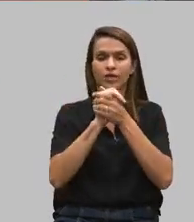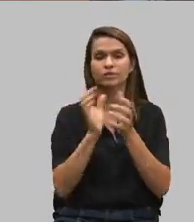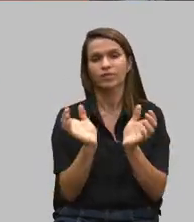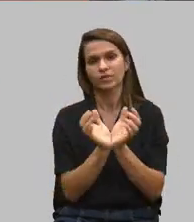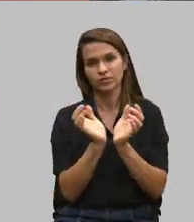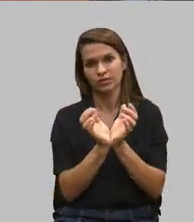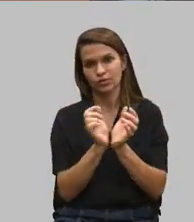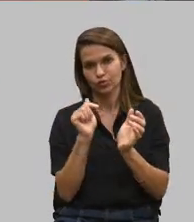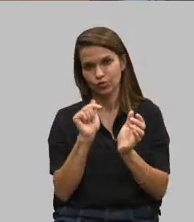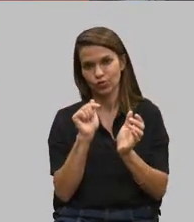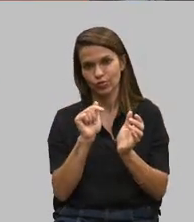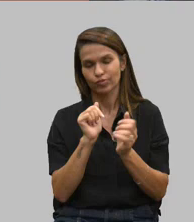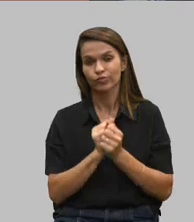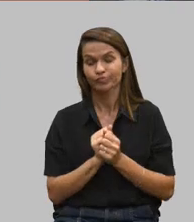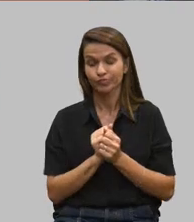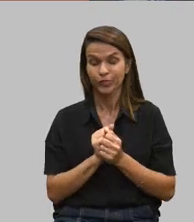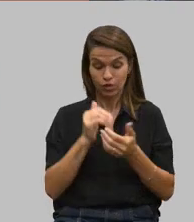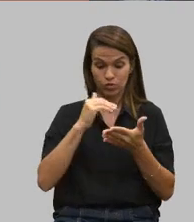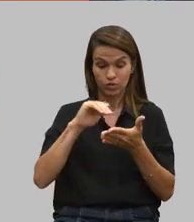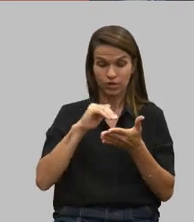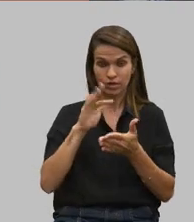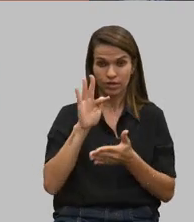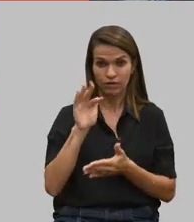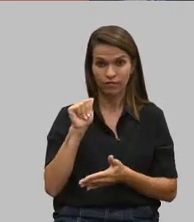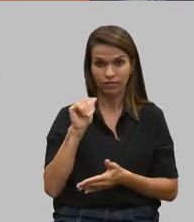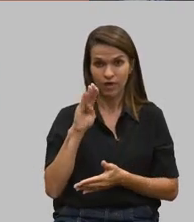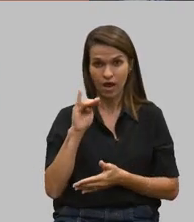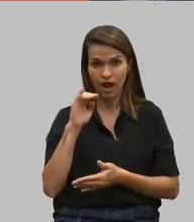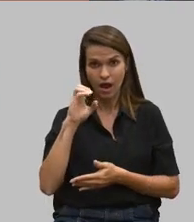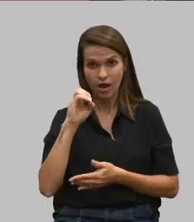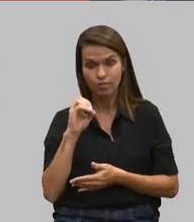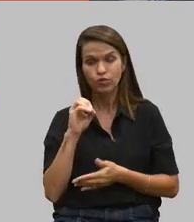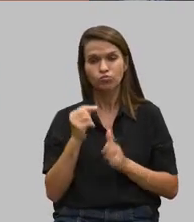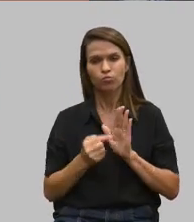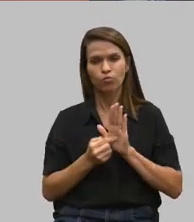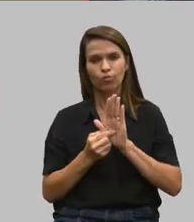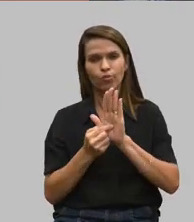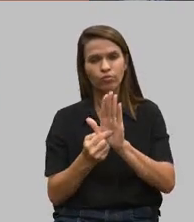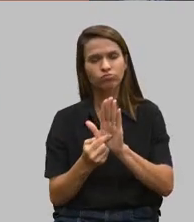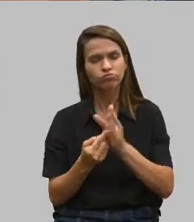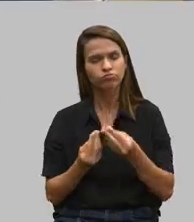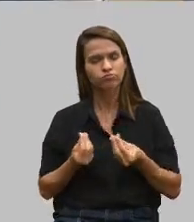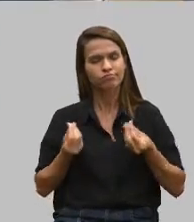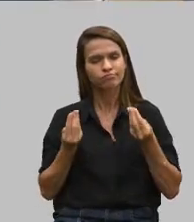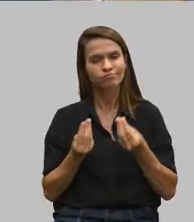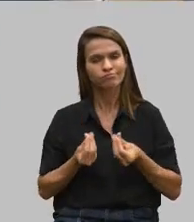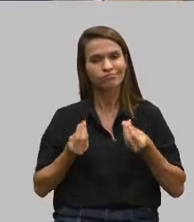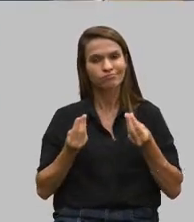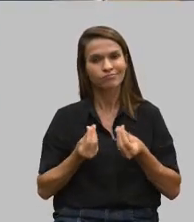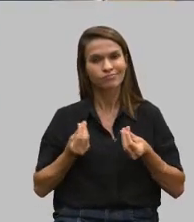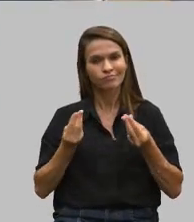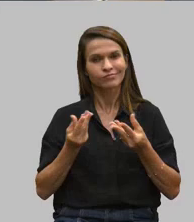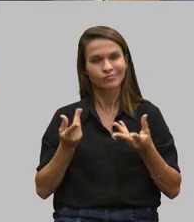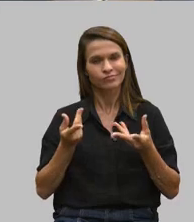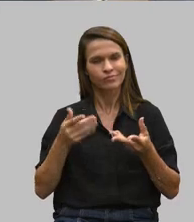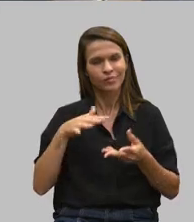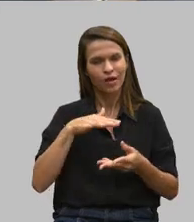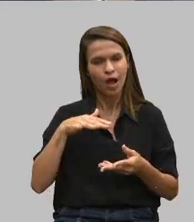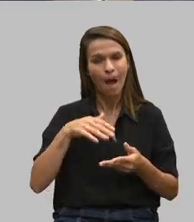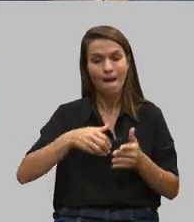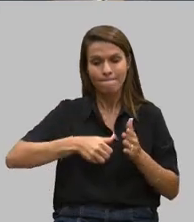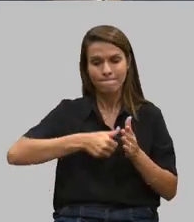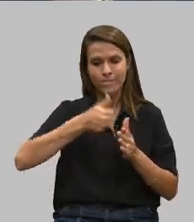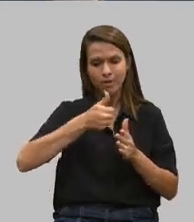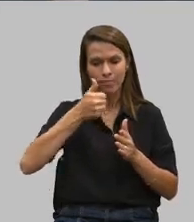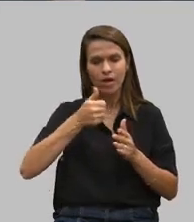e o secretário Fábio que tem demonstrado muita sensibilidade a primeira competência do Fábio